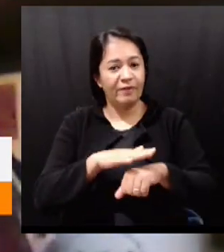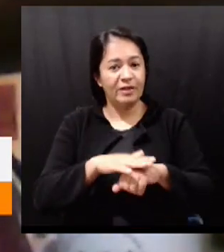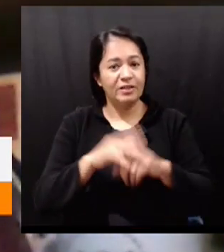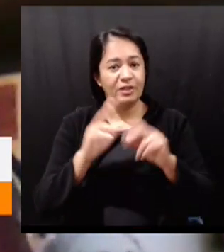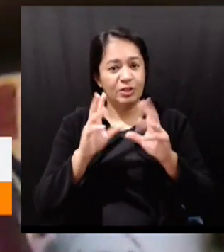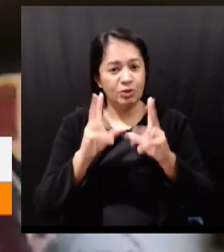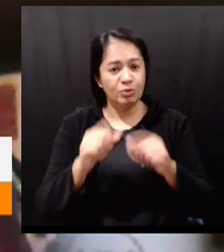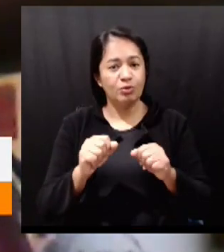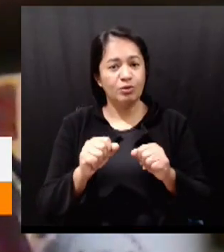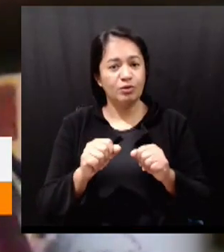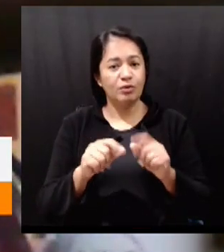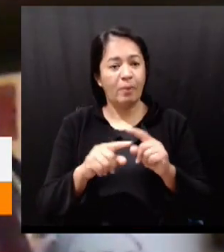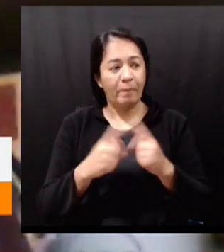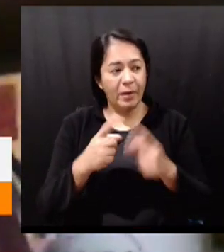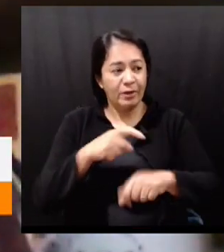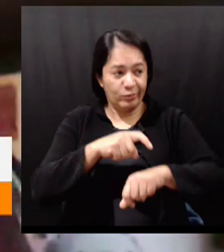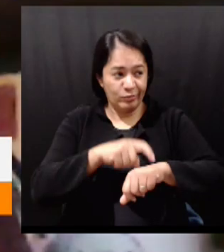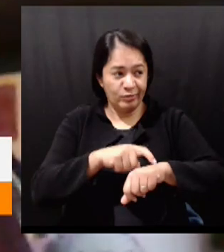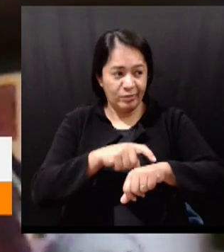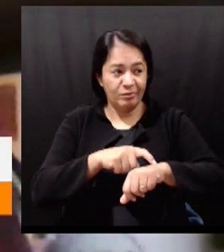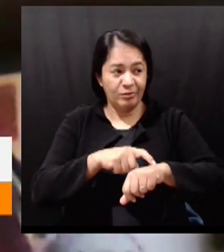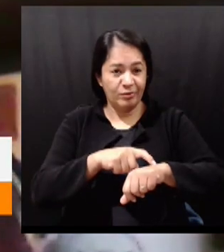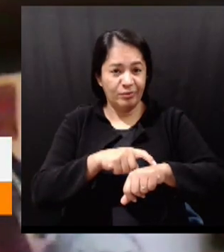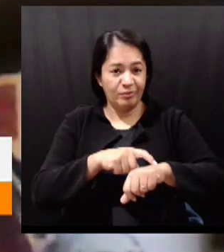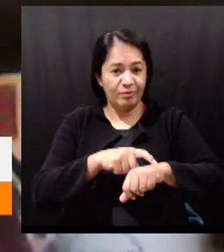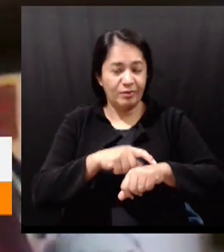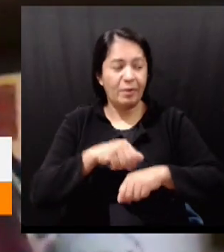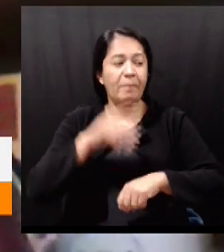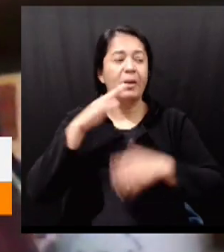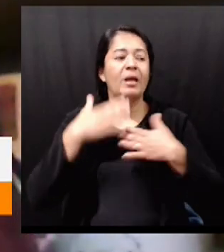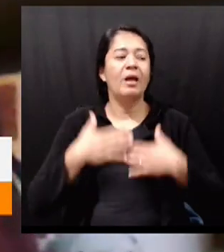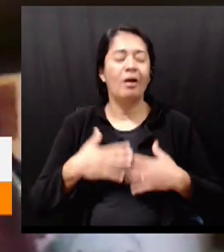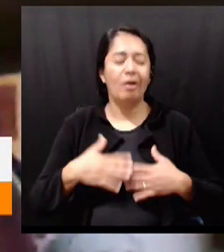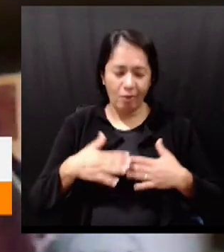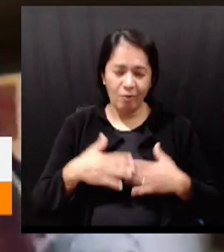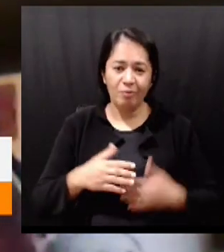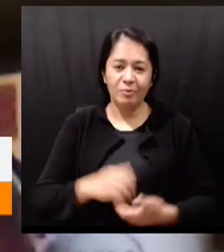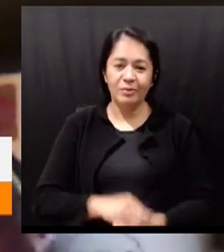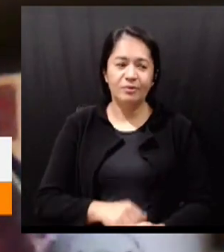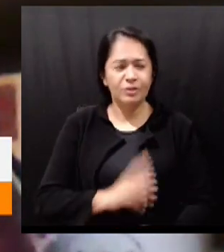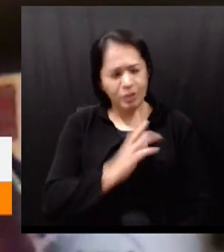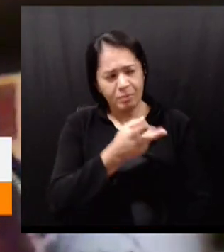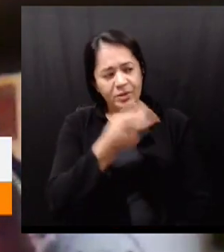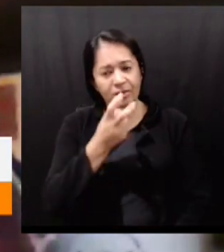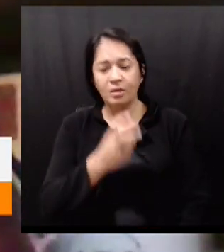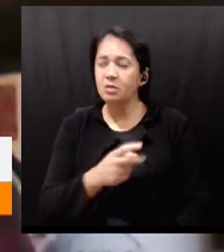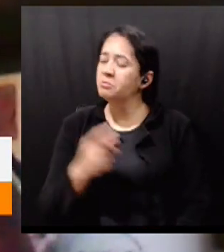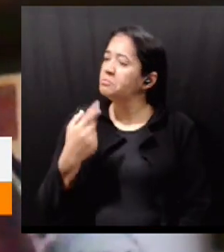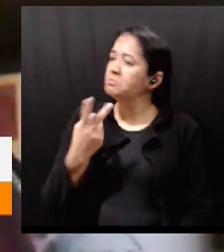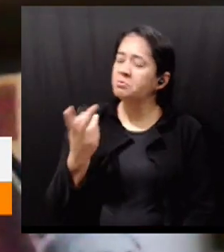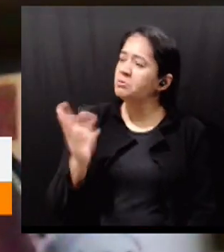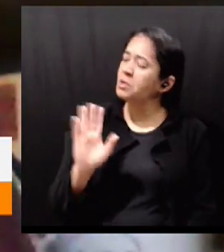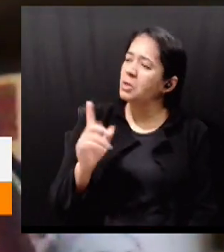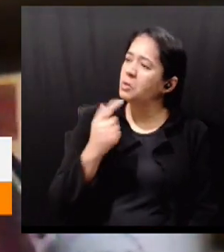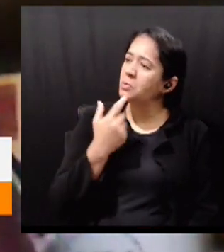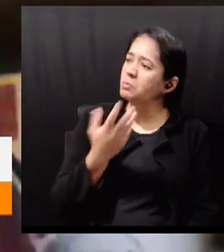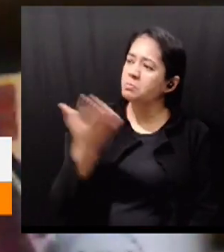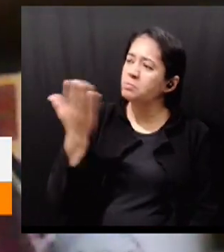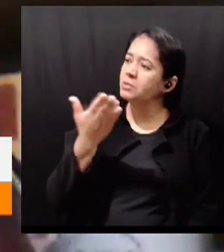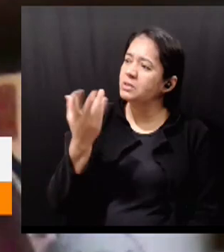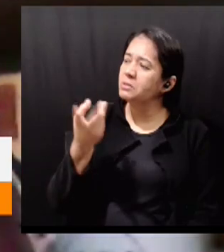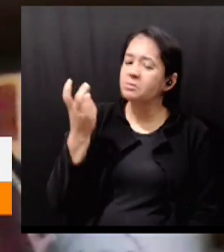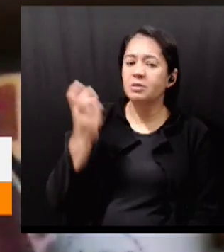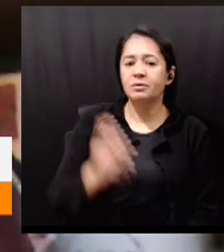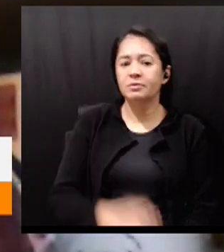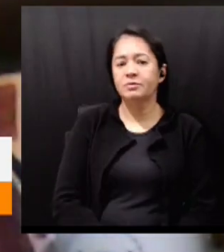no tempo com mais tranquilidade? Ah, não, eu não percebi isso. Então